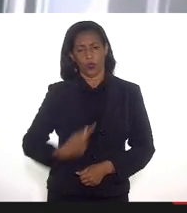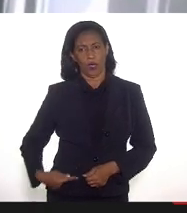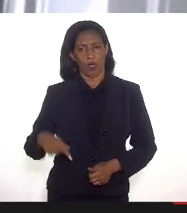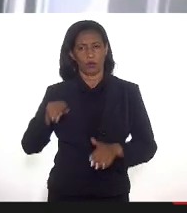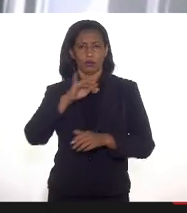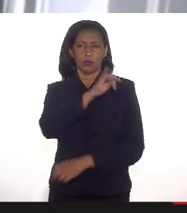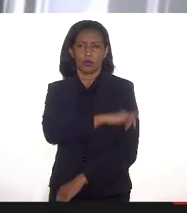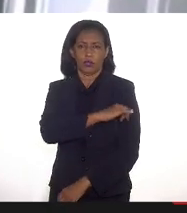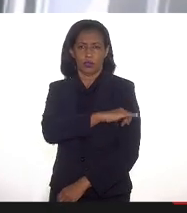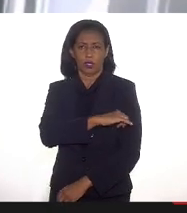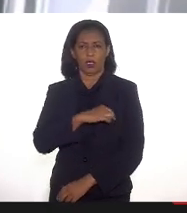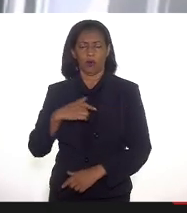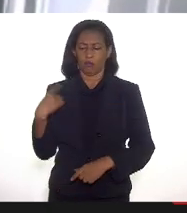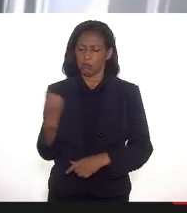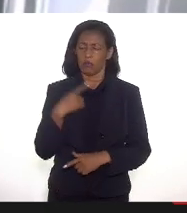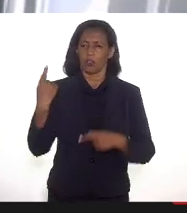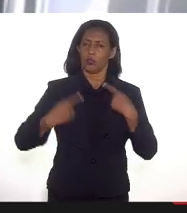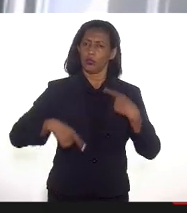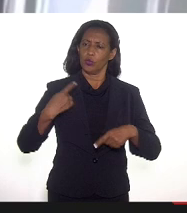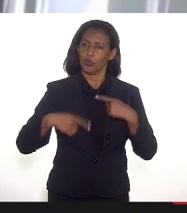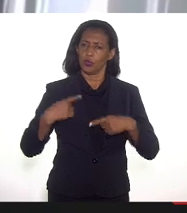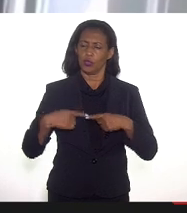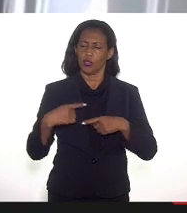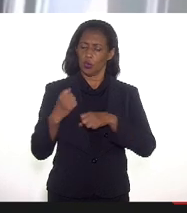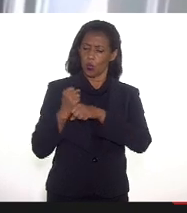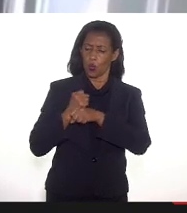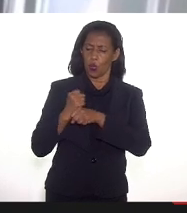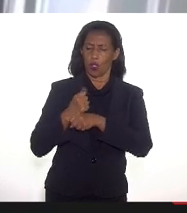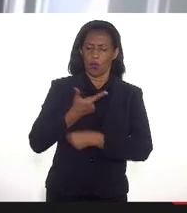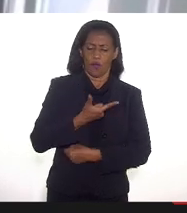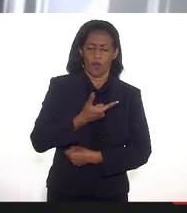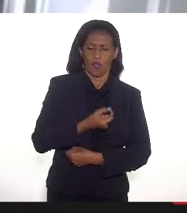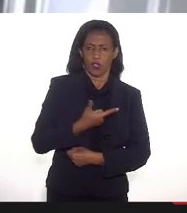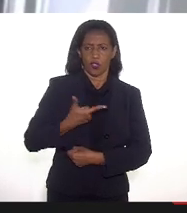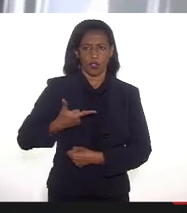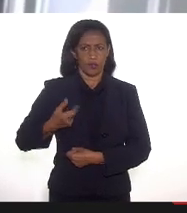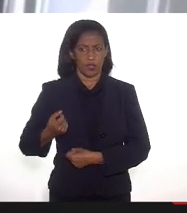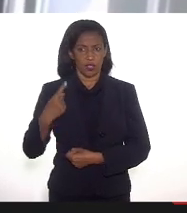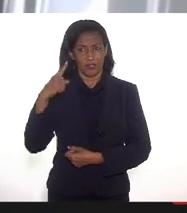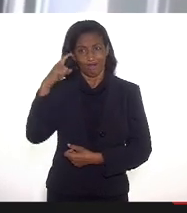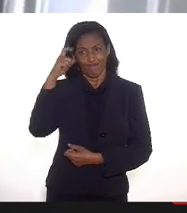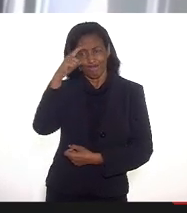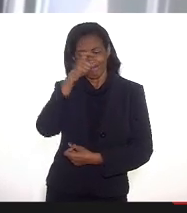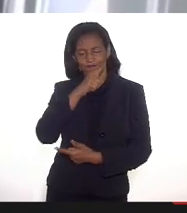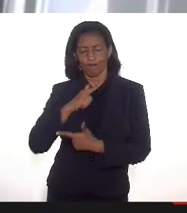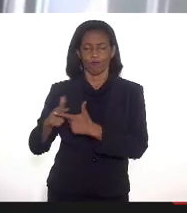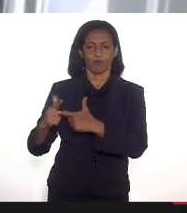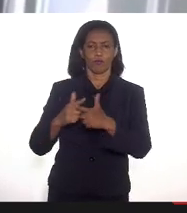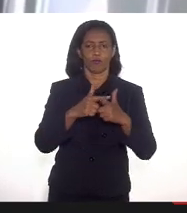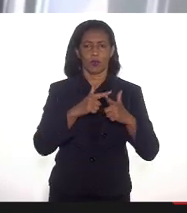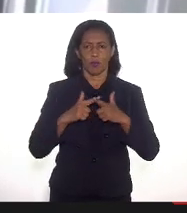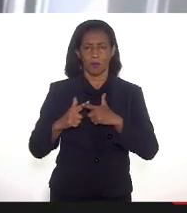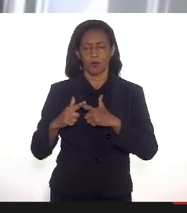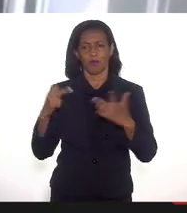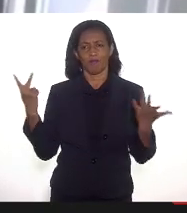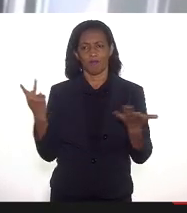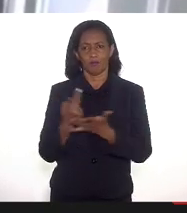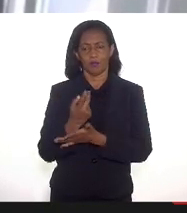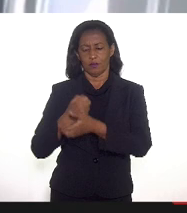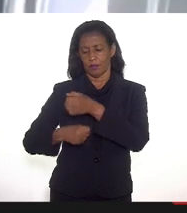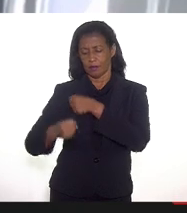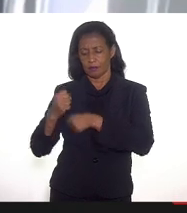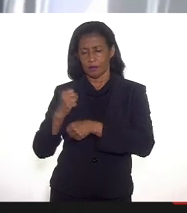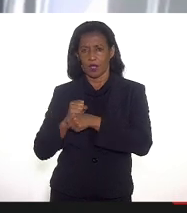nesta audiência tanto o ano letivo de 2020 e as dificuldades enormes que todos enfrentamos no